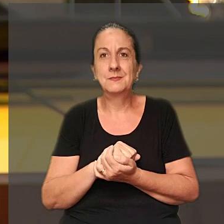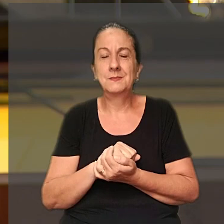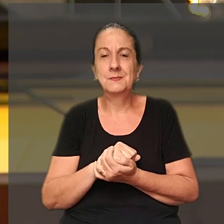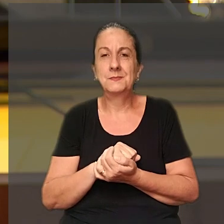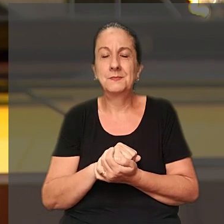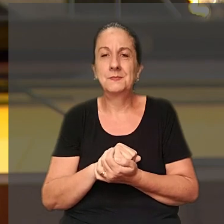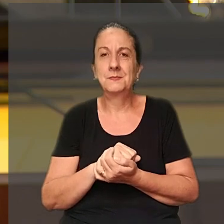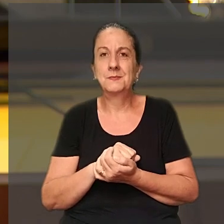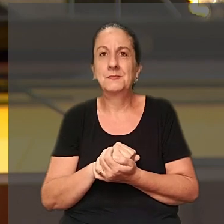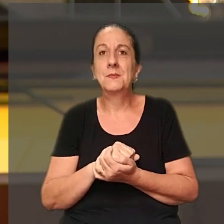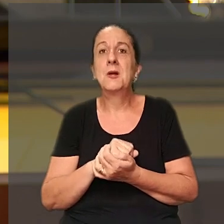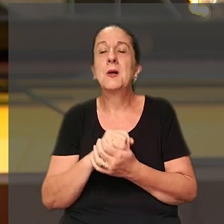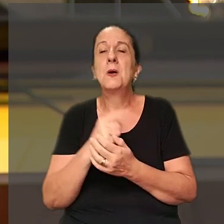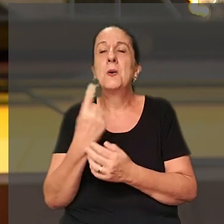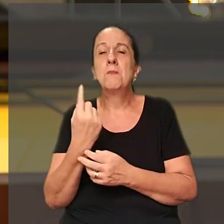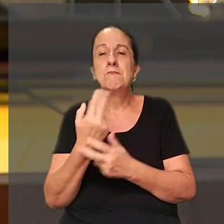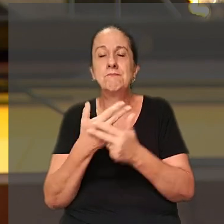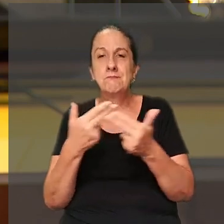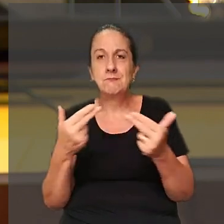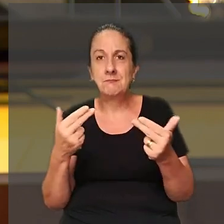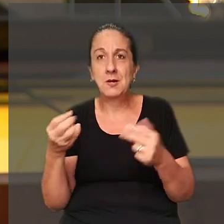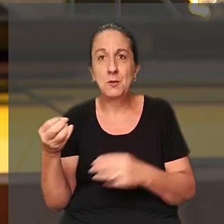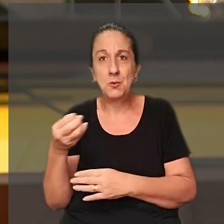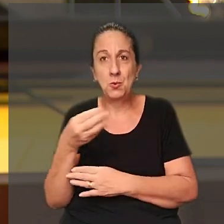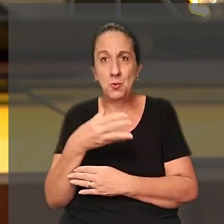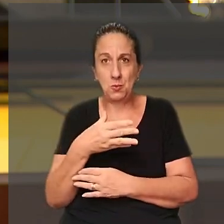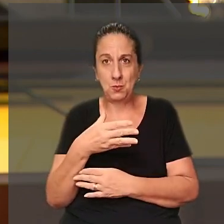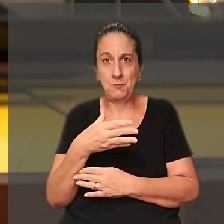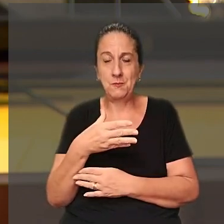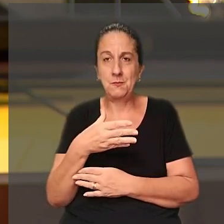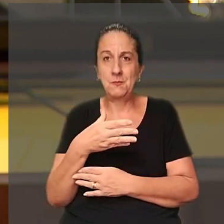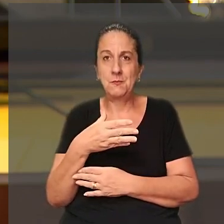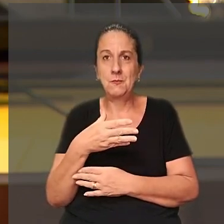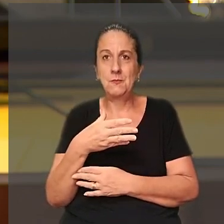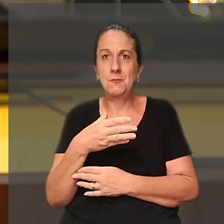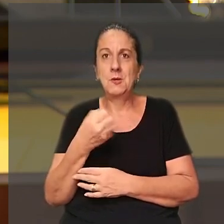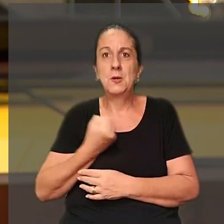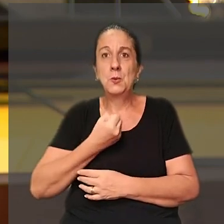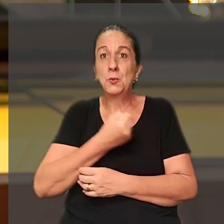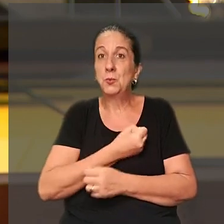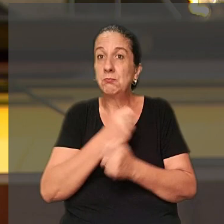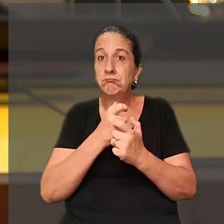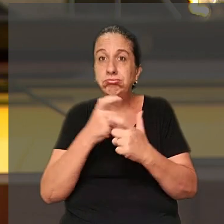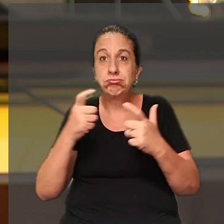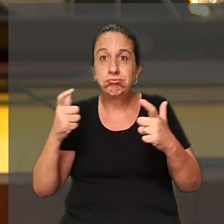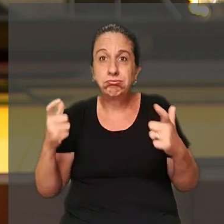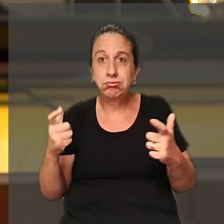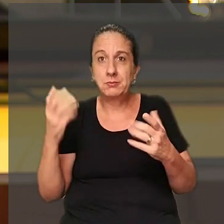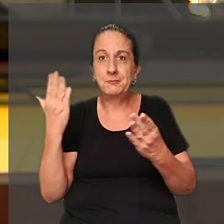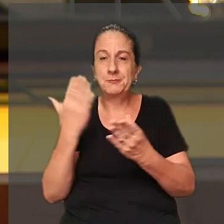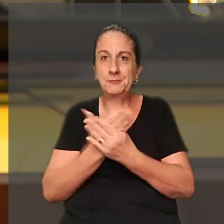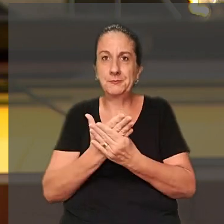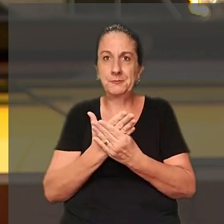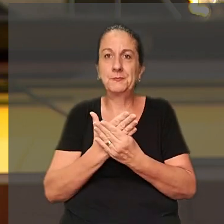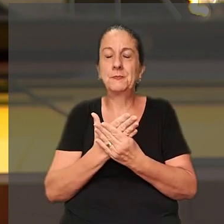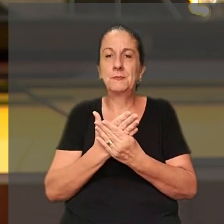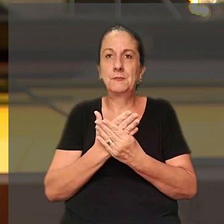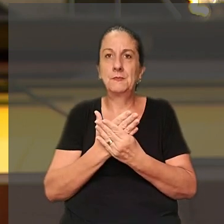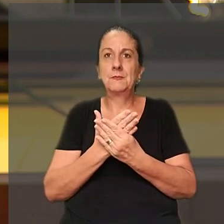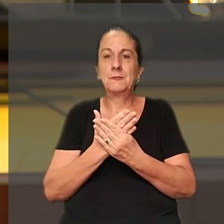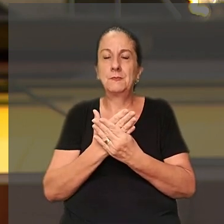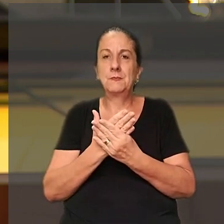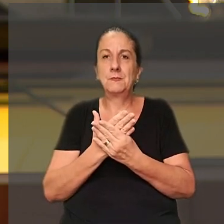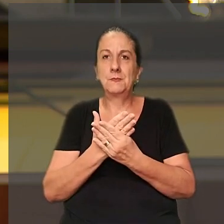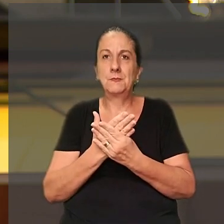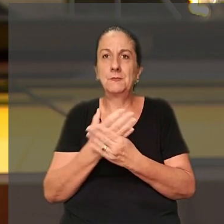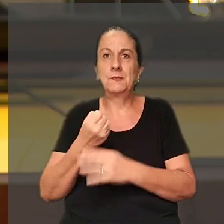tinha um dado novo, então. Um número crescente de processos